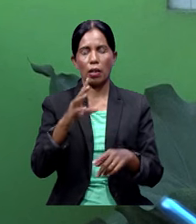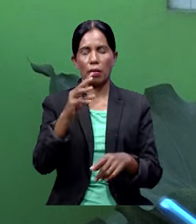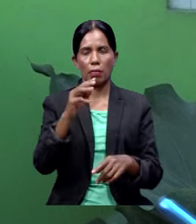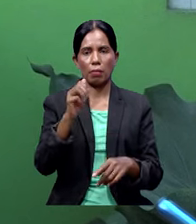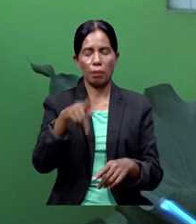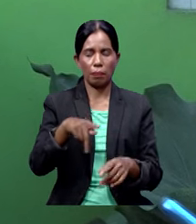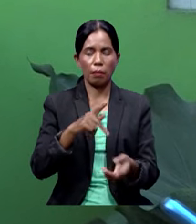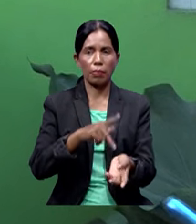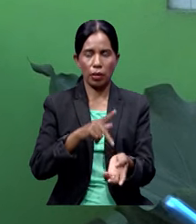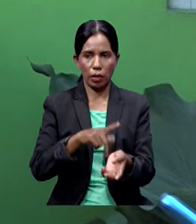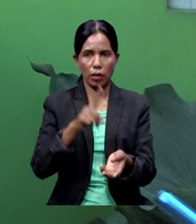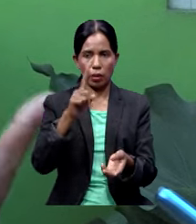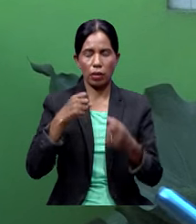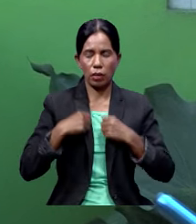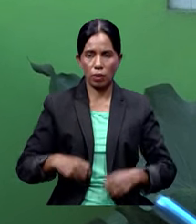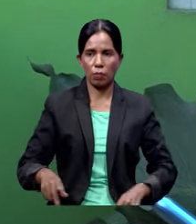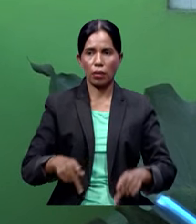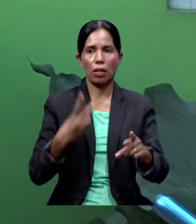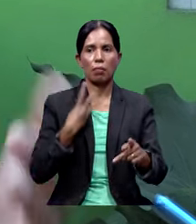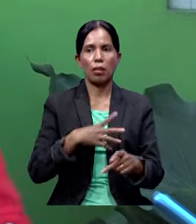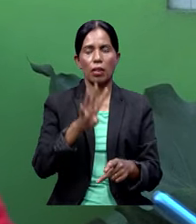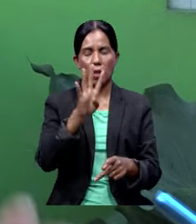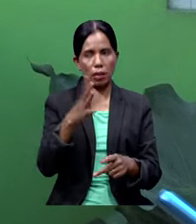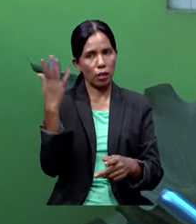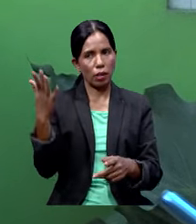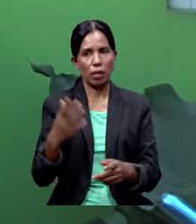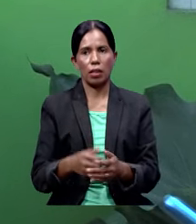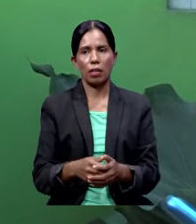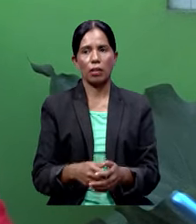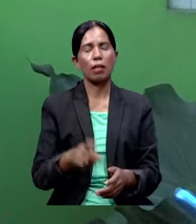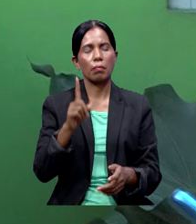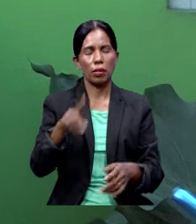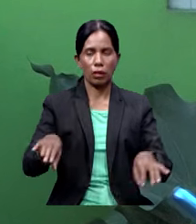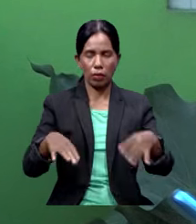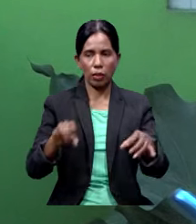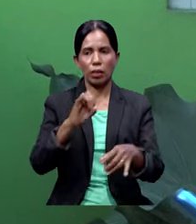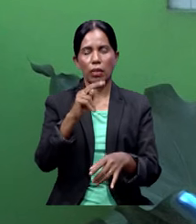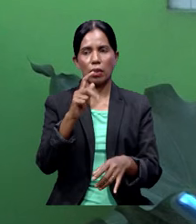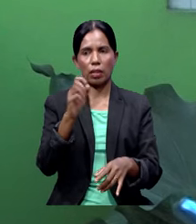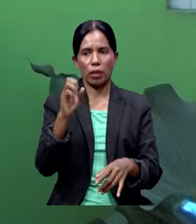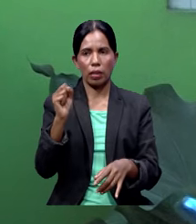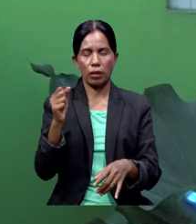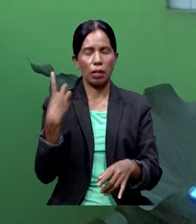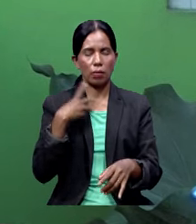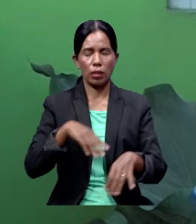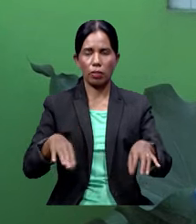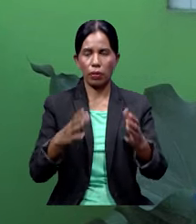ida no saude publik ida nebe amina ihat makia neba mesa ke internato voto. Neduni vahira amina contrato para